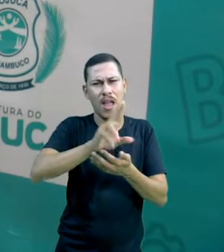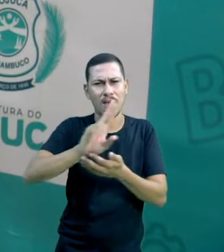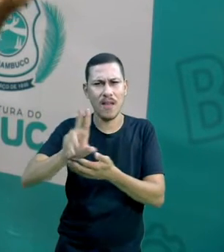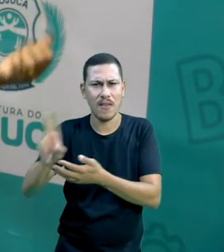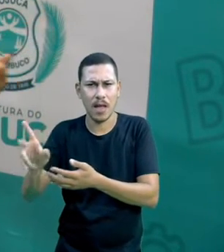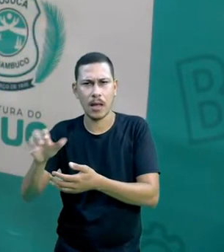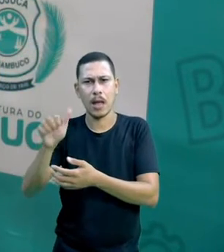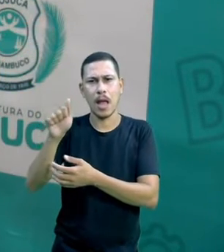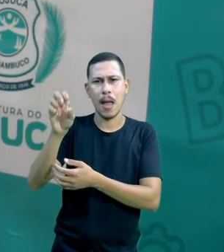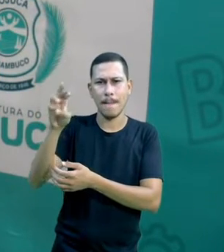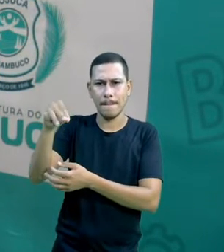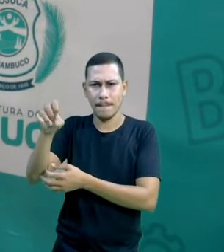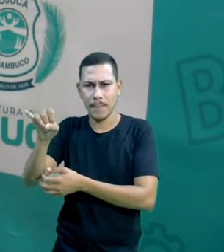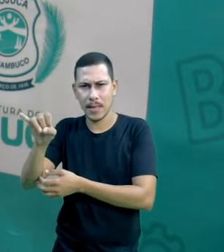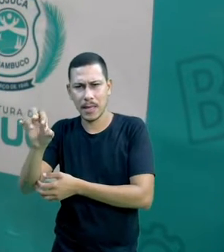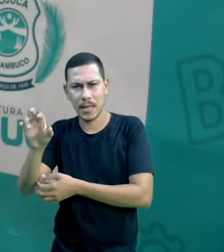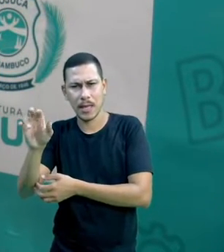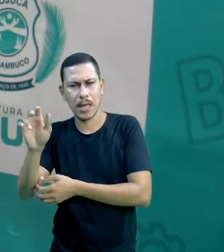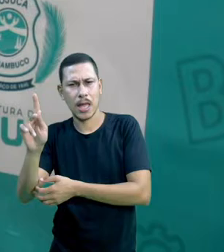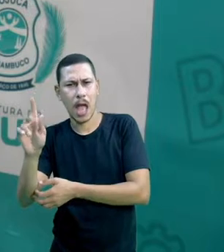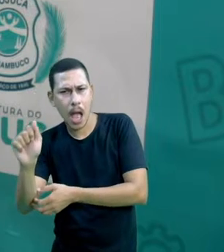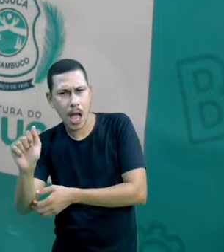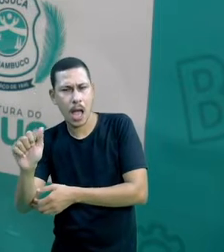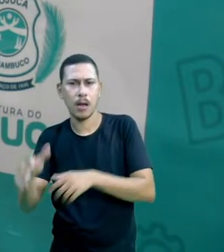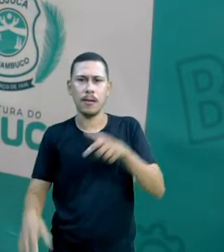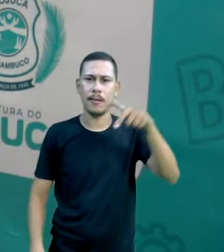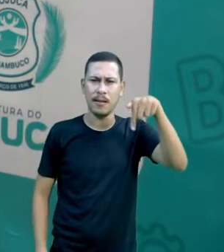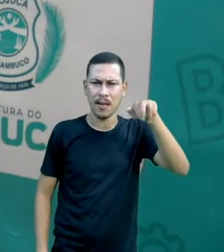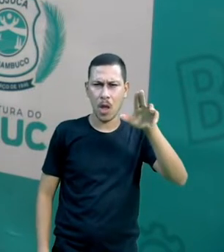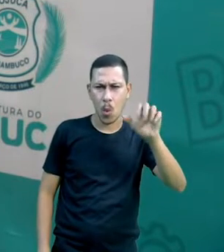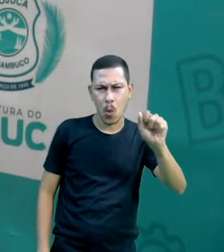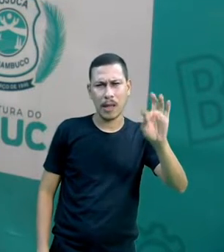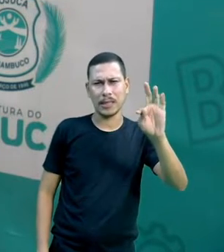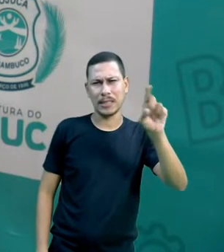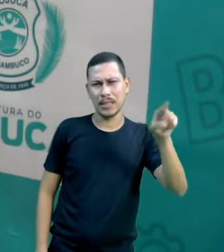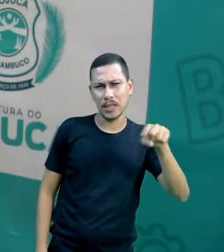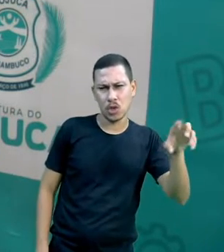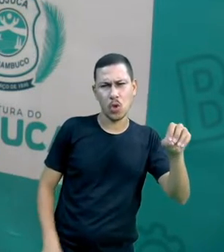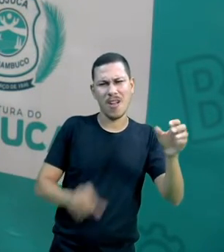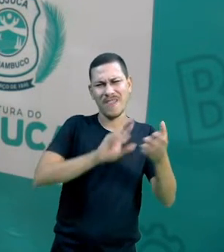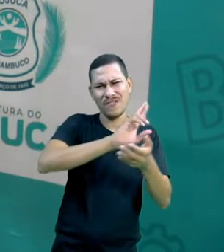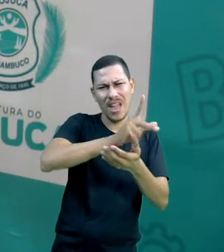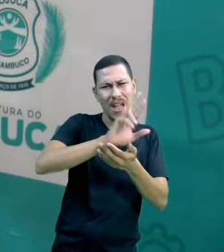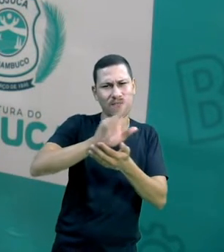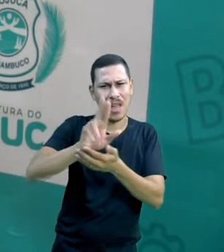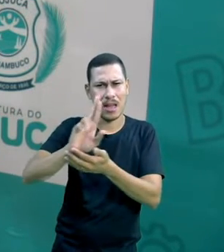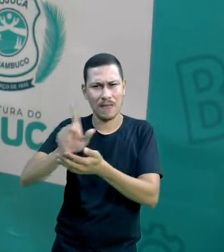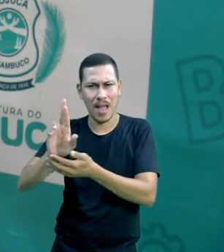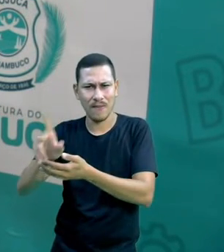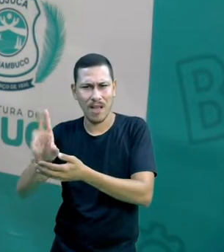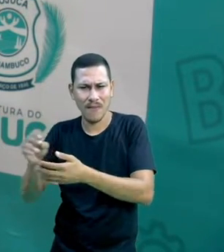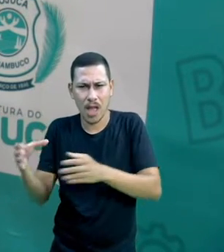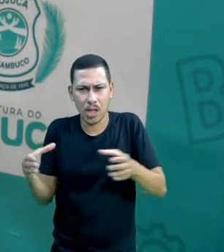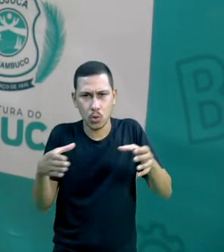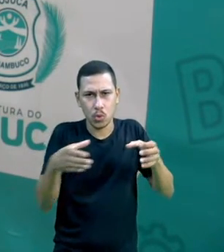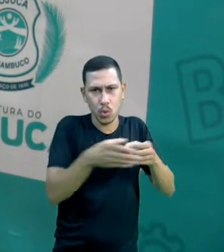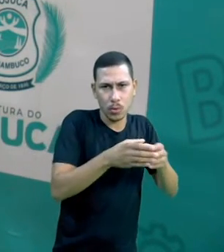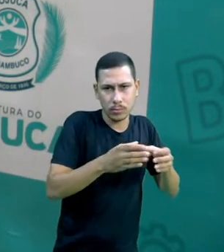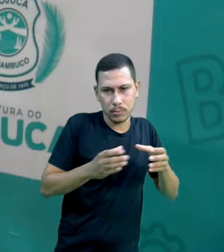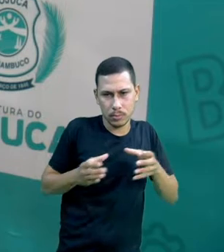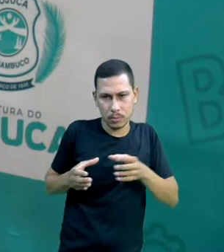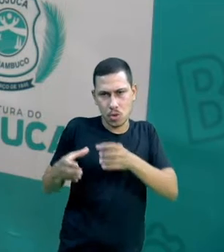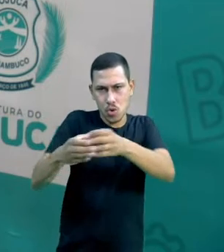o feldespato, o quartzo, né? Eles se juntam e formam um